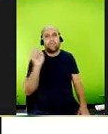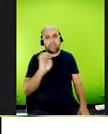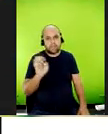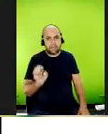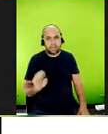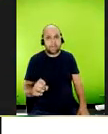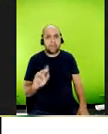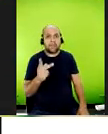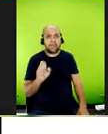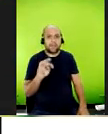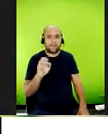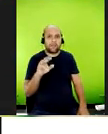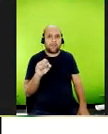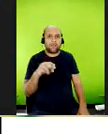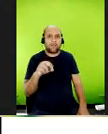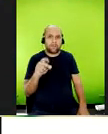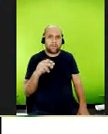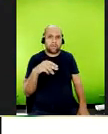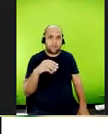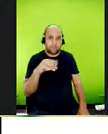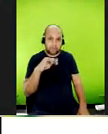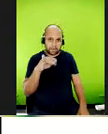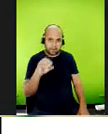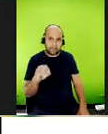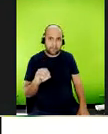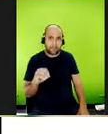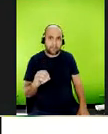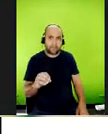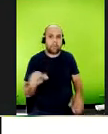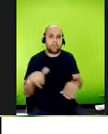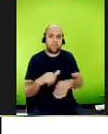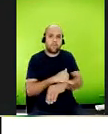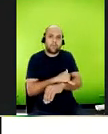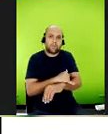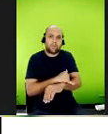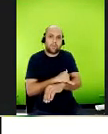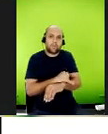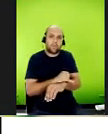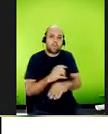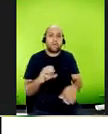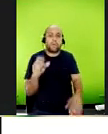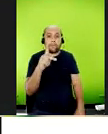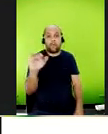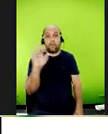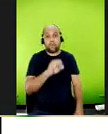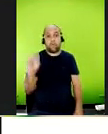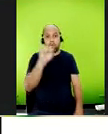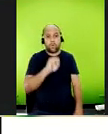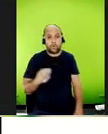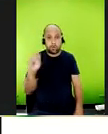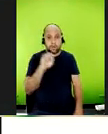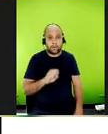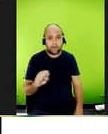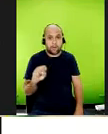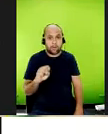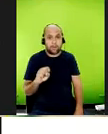heteronormativo eu posso ser um gay menos era normativo eu faço é gordo eu passei um pai solteiro eu posso ser um homem traz aqui